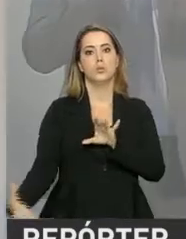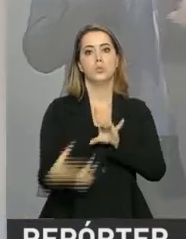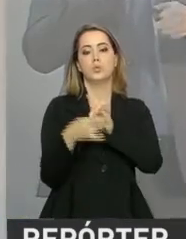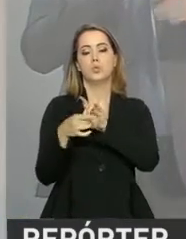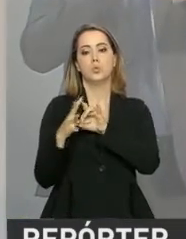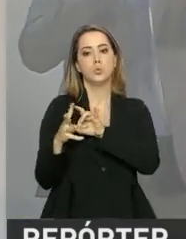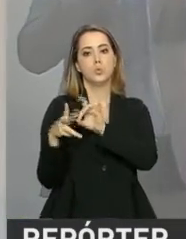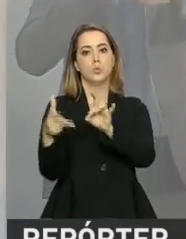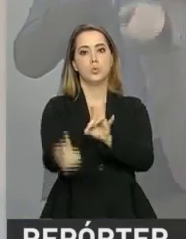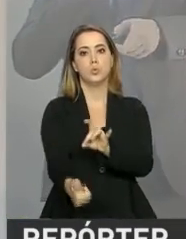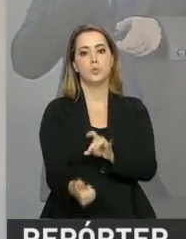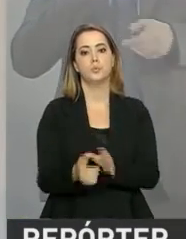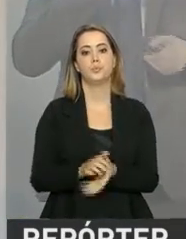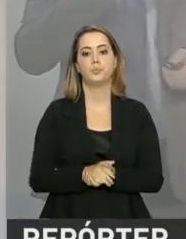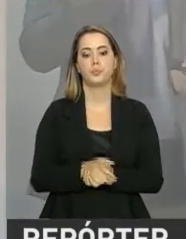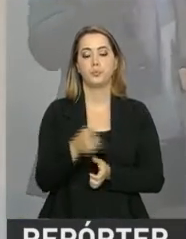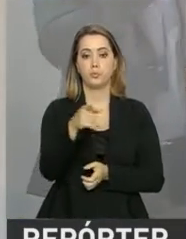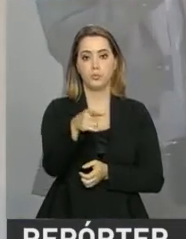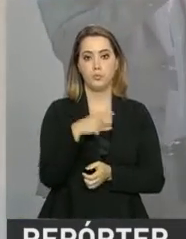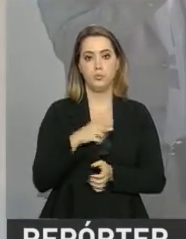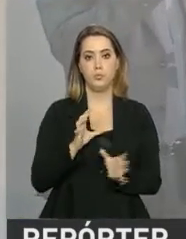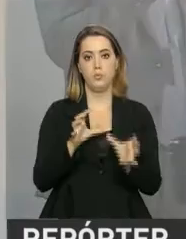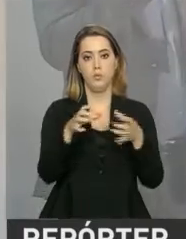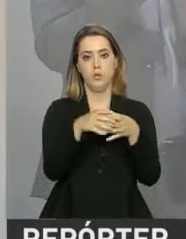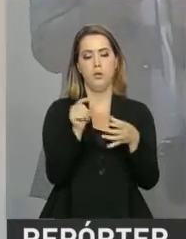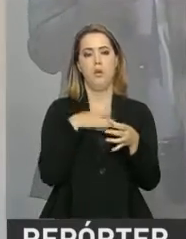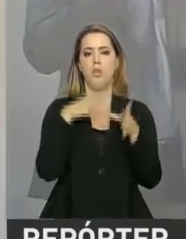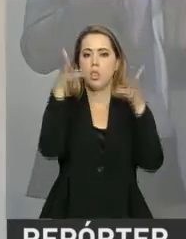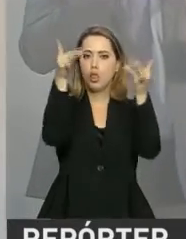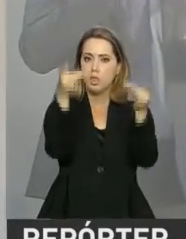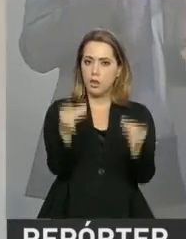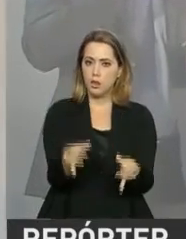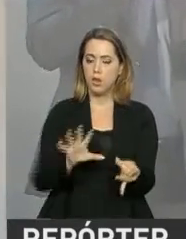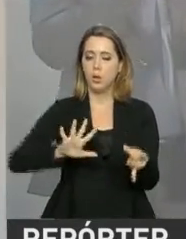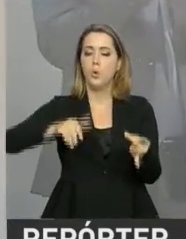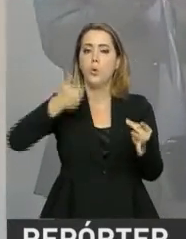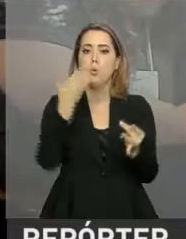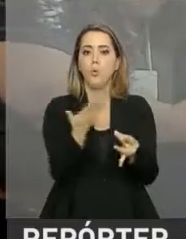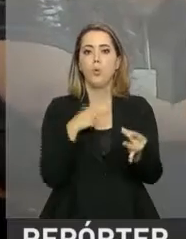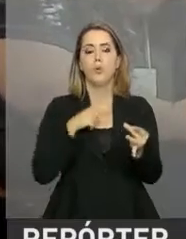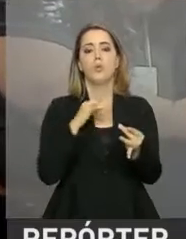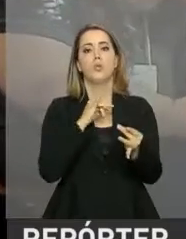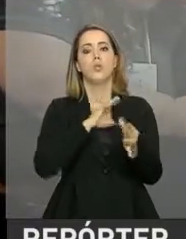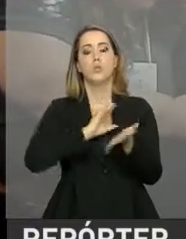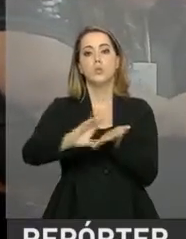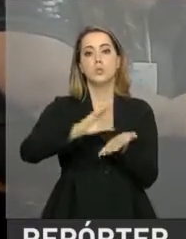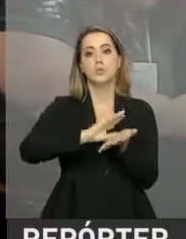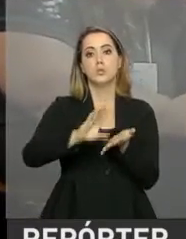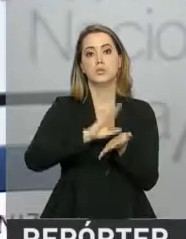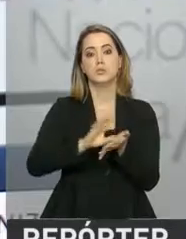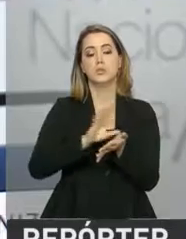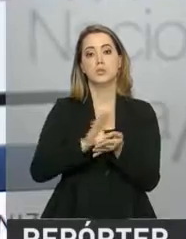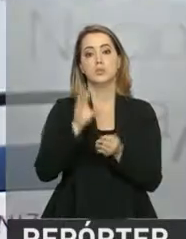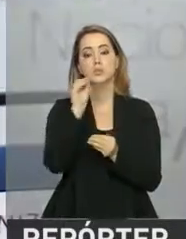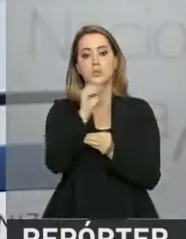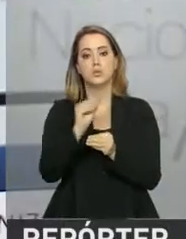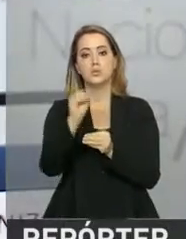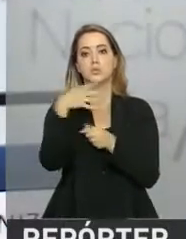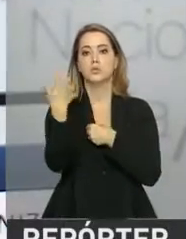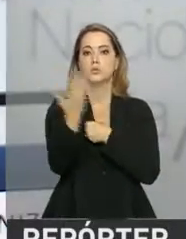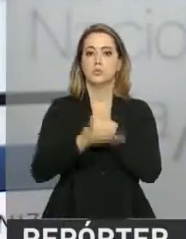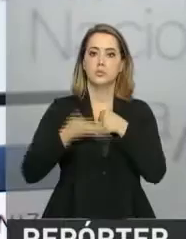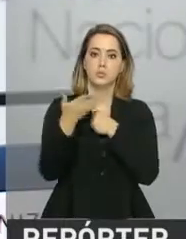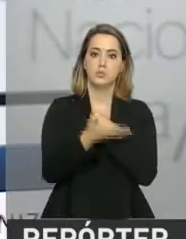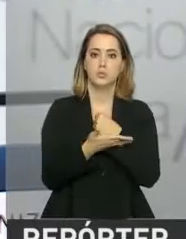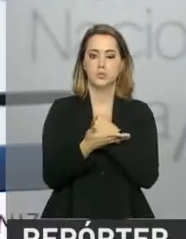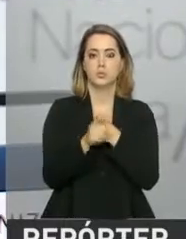total. Durante o fórum, o ministro da Saúde destacou os investimentos do governo no atendimento básico. O governo tem feito